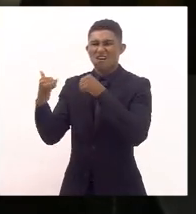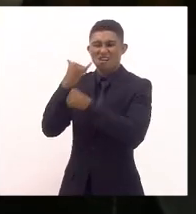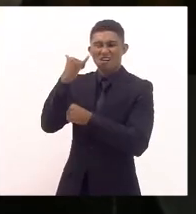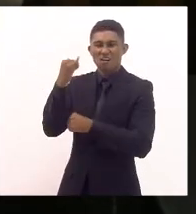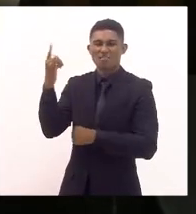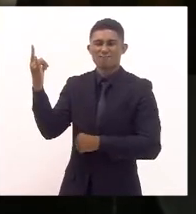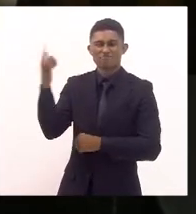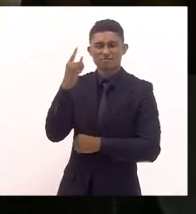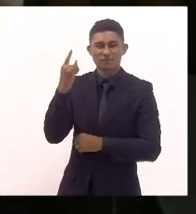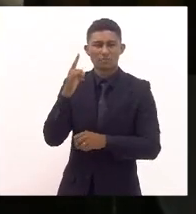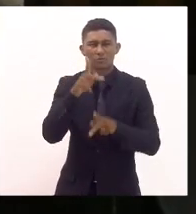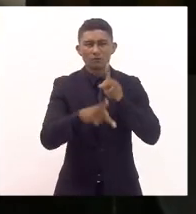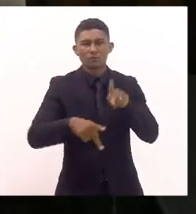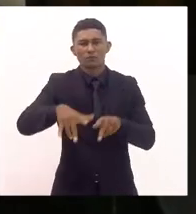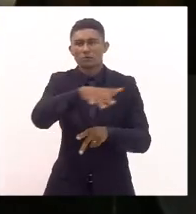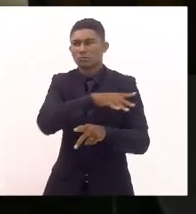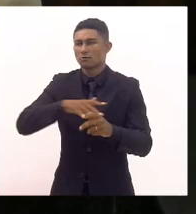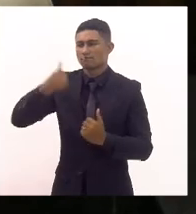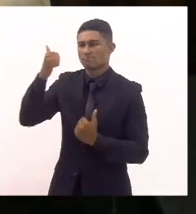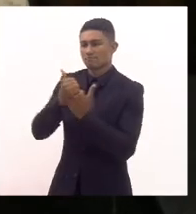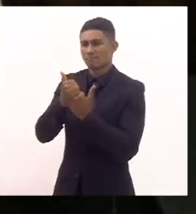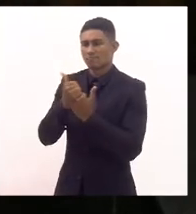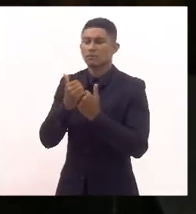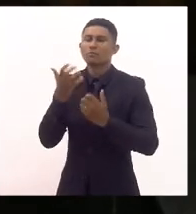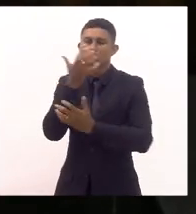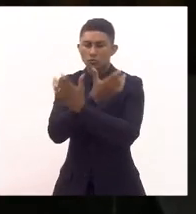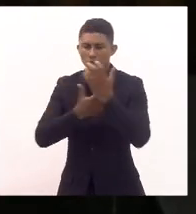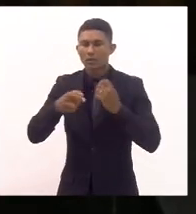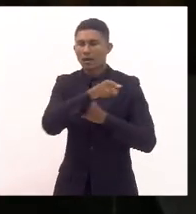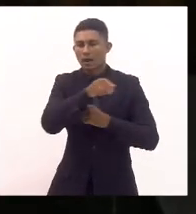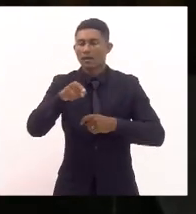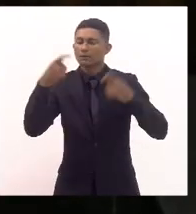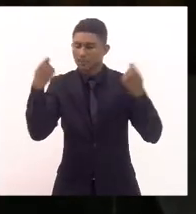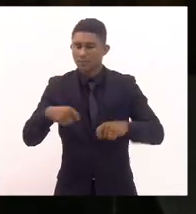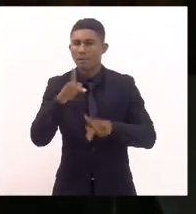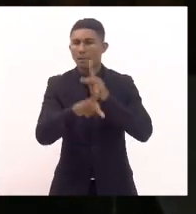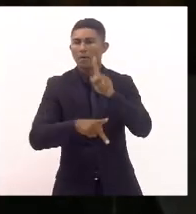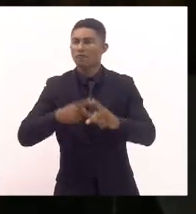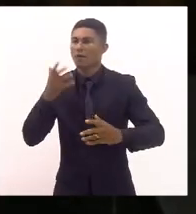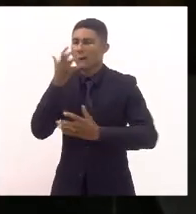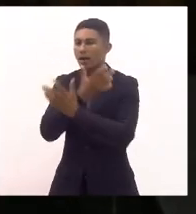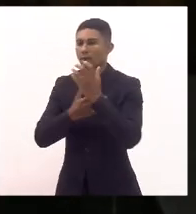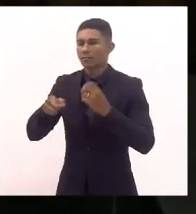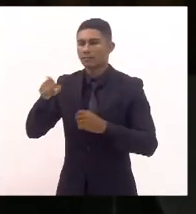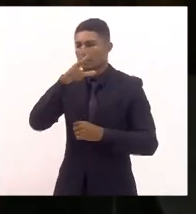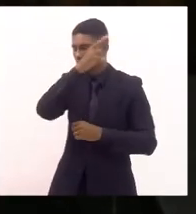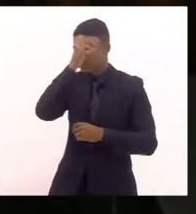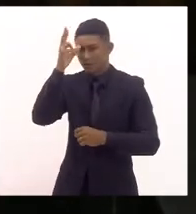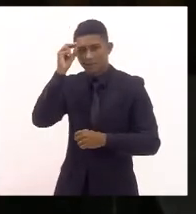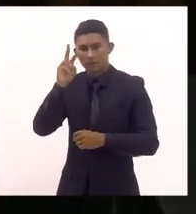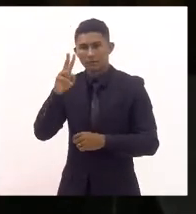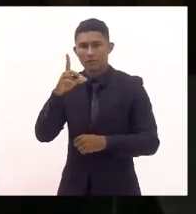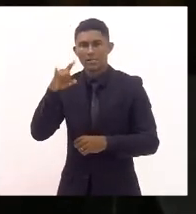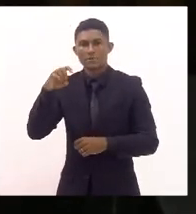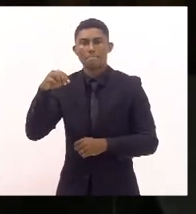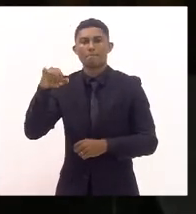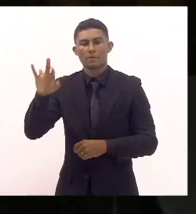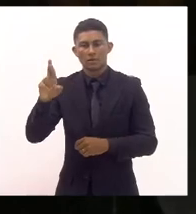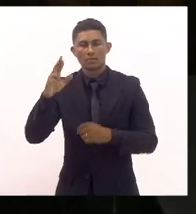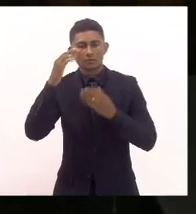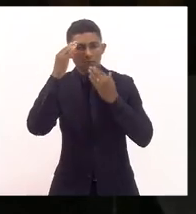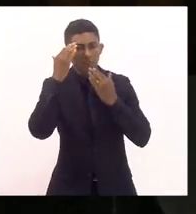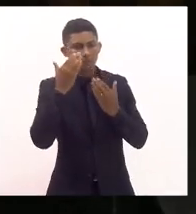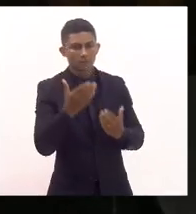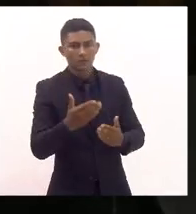a quem sempre lhe deu a mão é assim que a população de Campos tem que cantar por prefeitinho Wladimir garotinho Obrigado residente